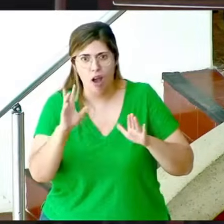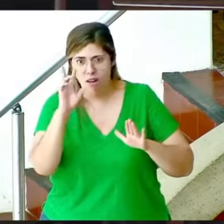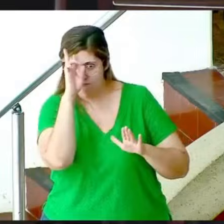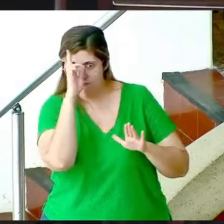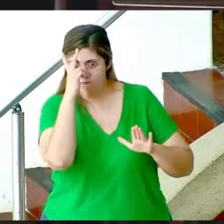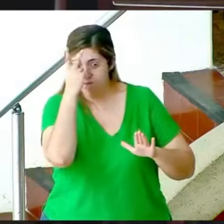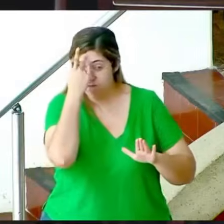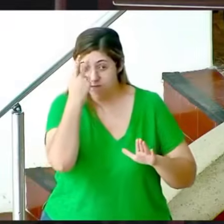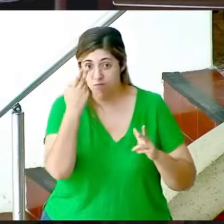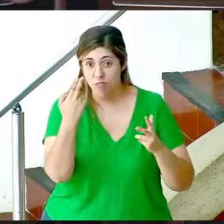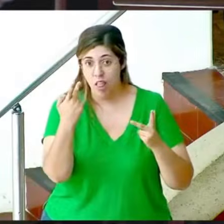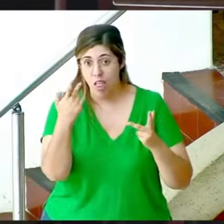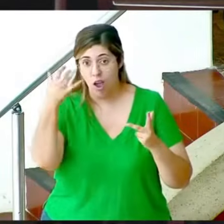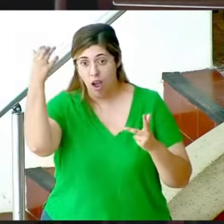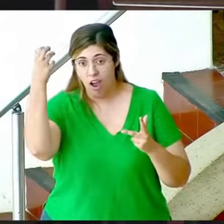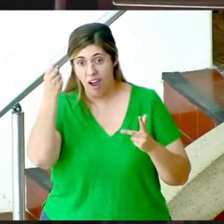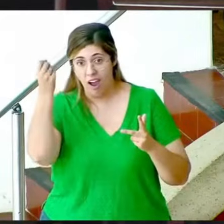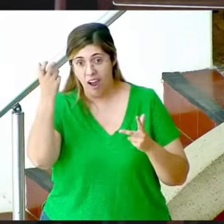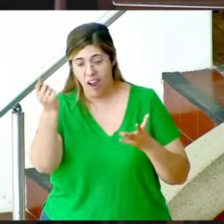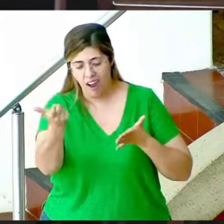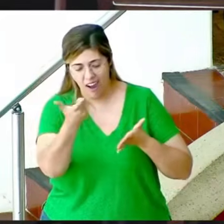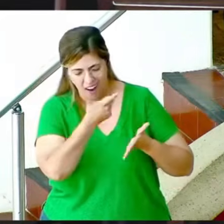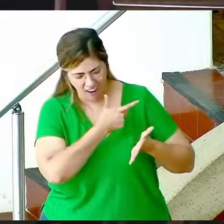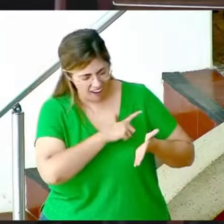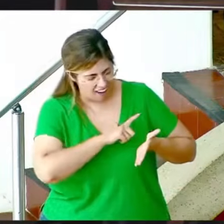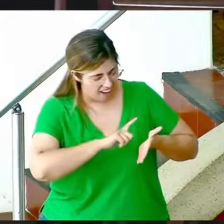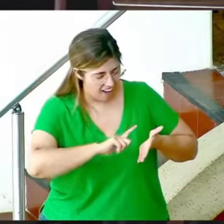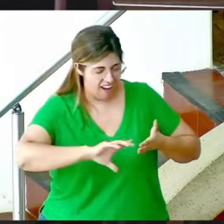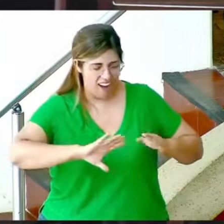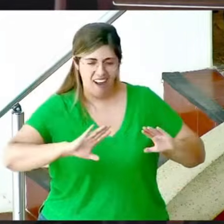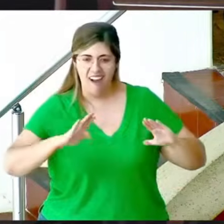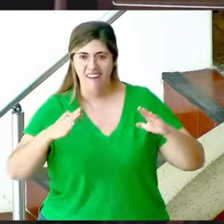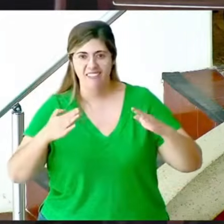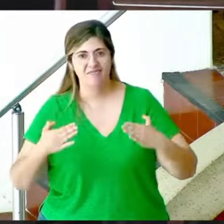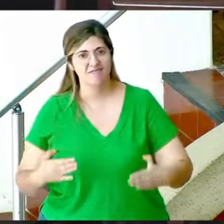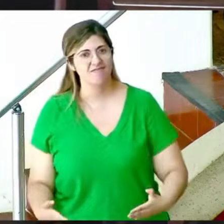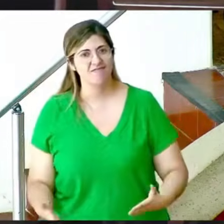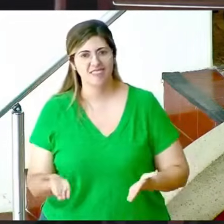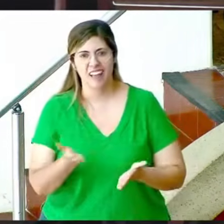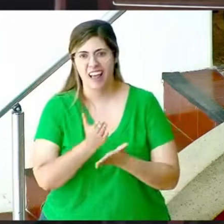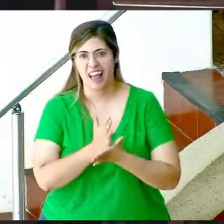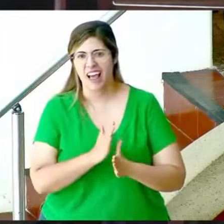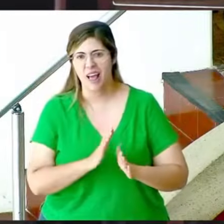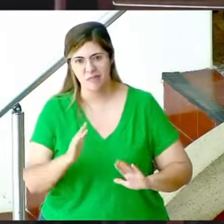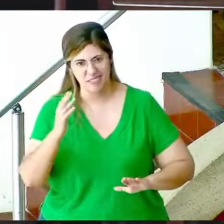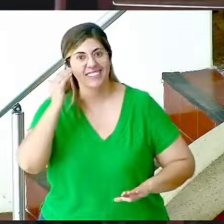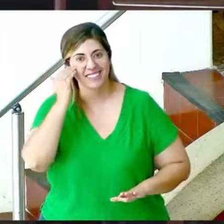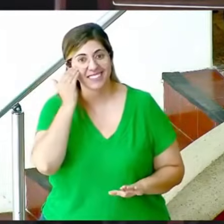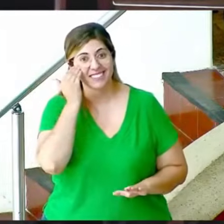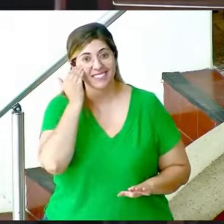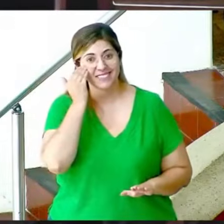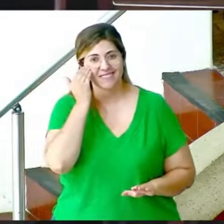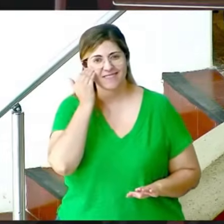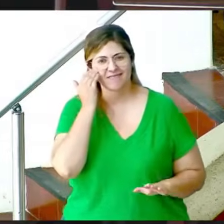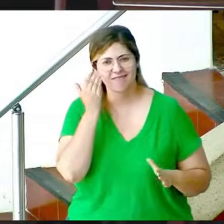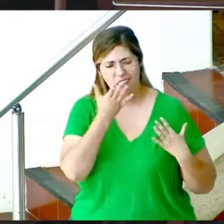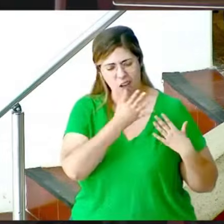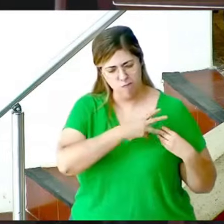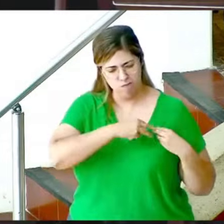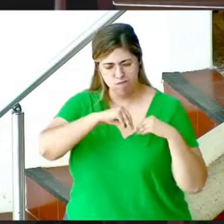chegasse sobre todos esses pecados, reunisse todos esses pecados dentro de si e todos esses pecados fossem jogados na